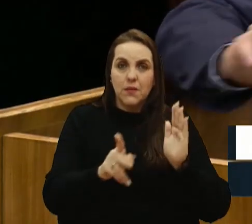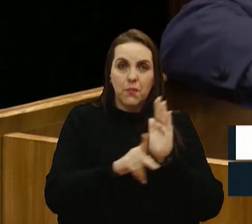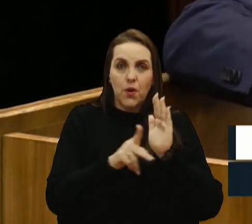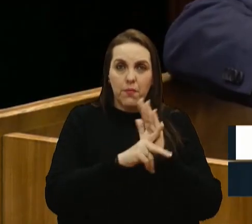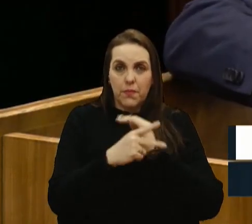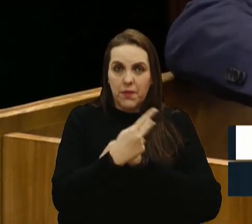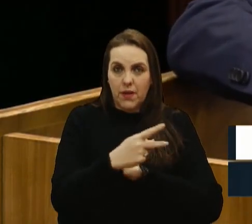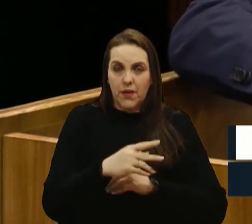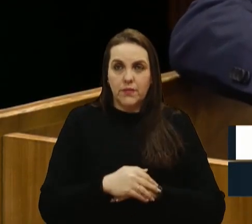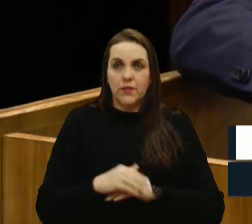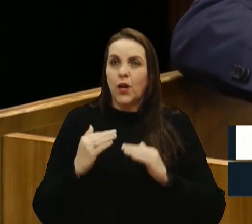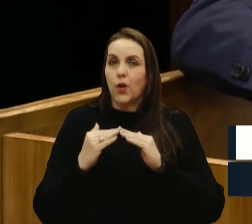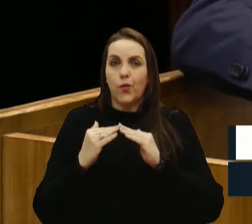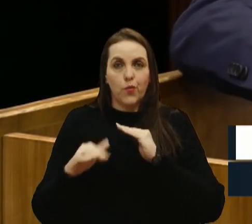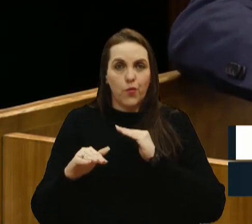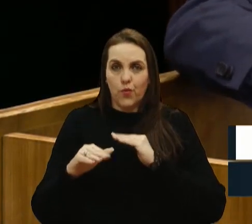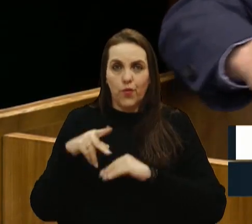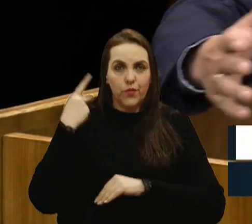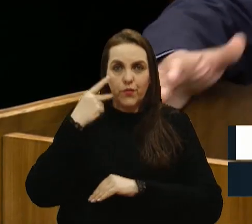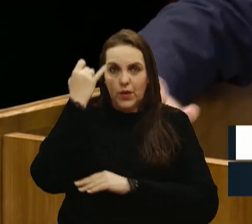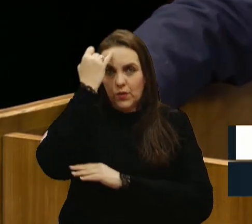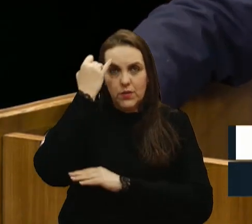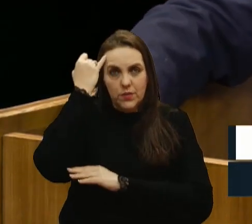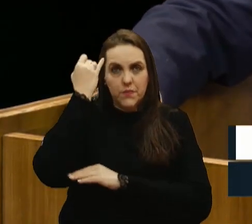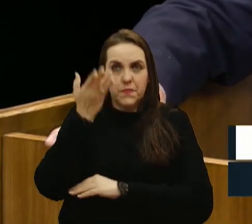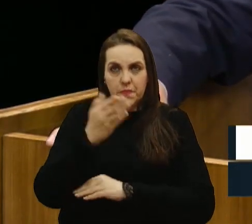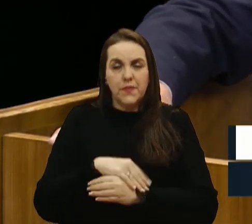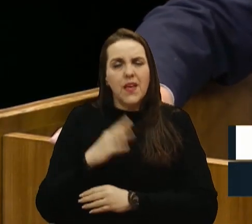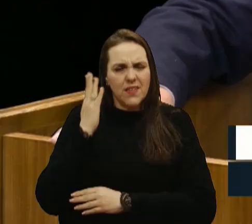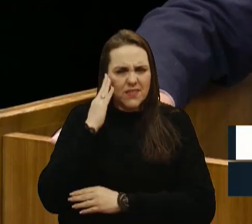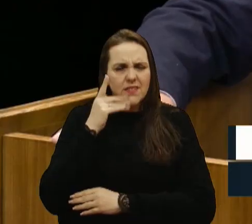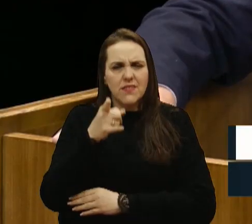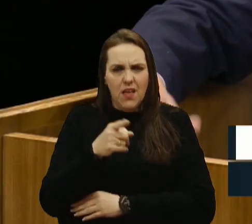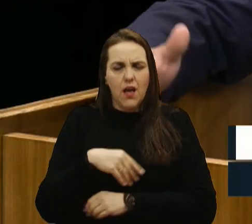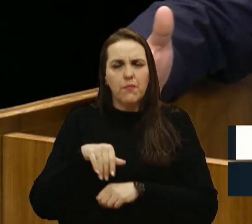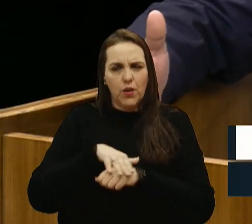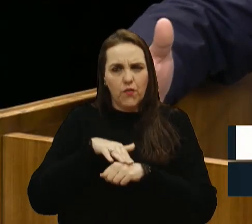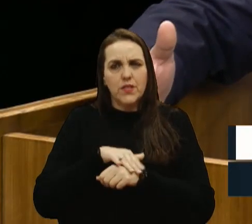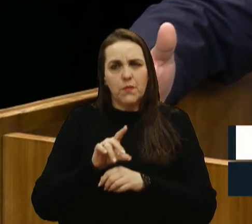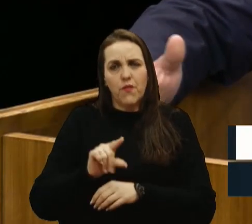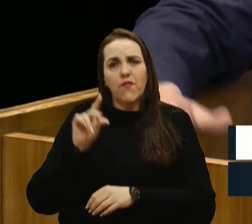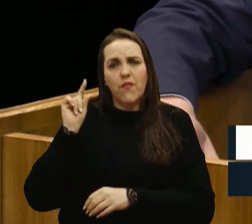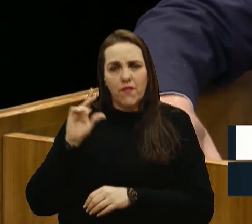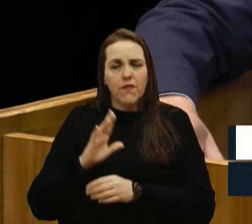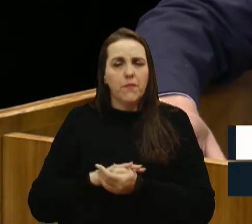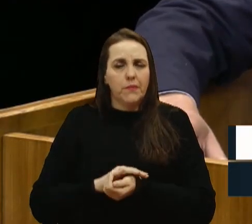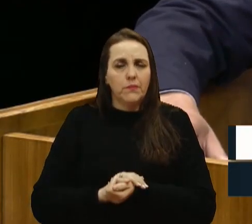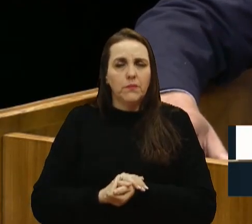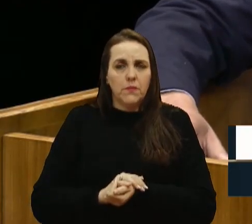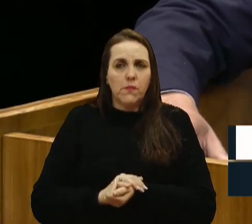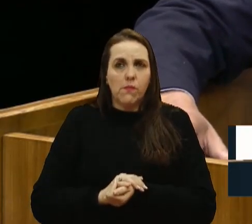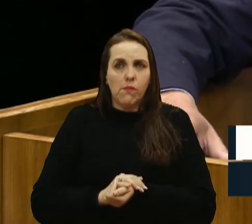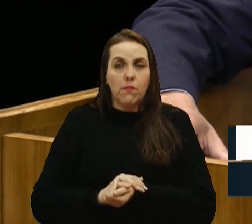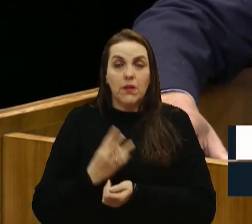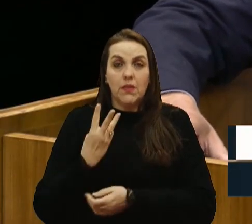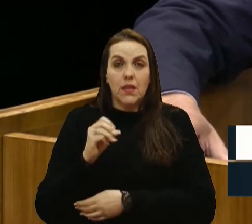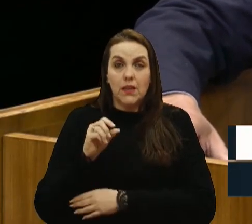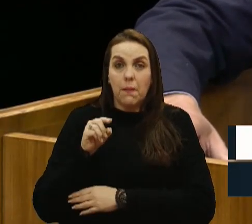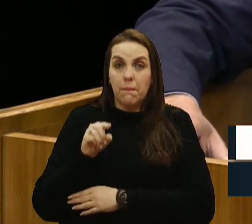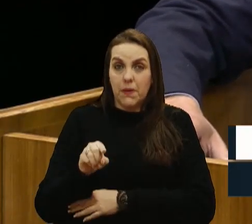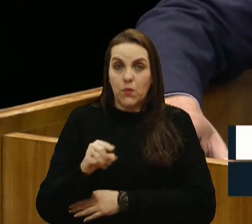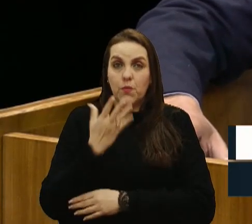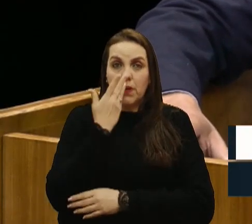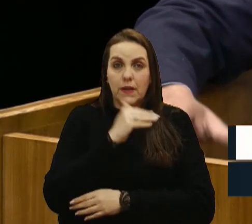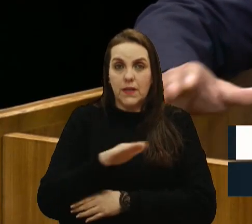do vereador Zé D'Ambrosio, ele sabe muito bem, a gente já conversou várias vezes sobre isso. Hoje nós temos 30 mil crianças de